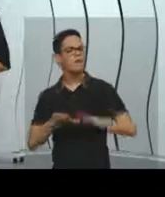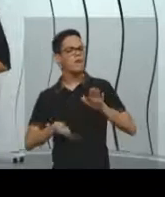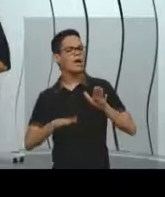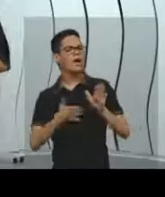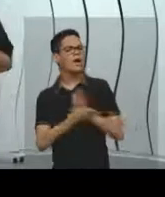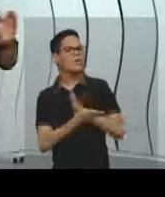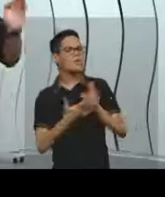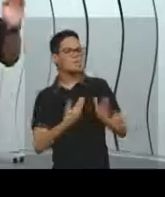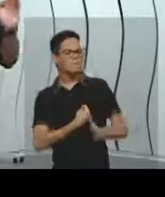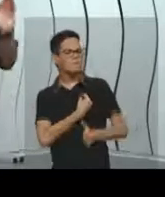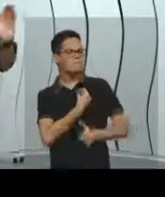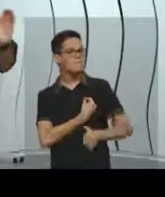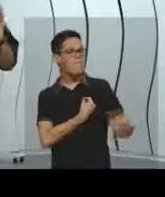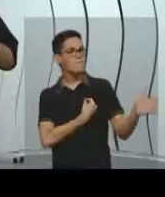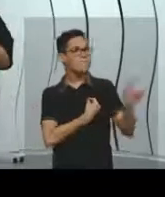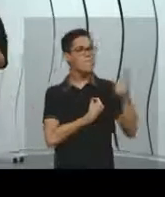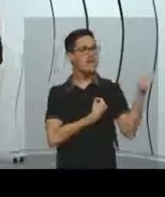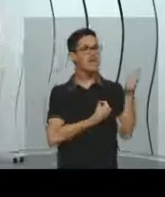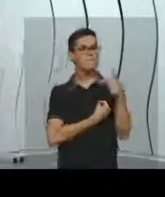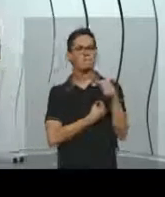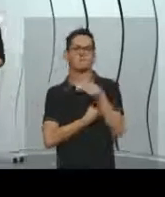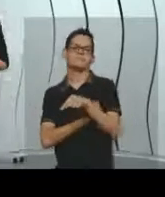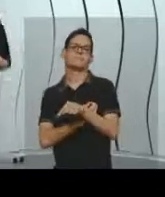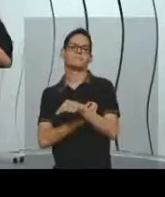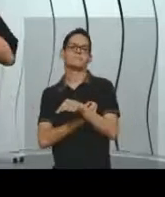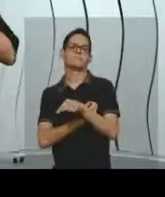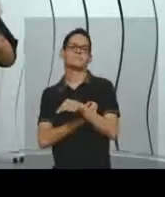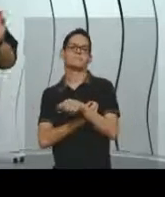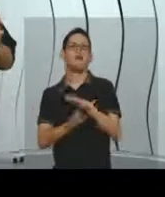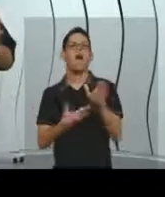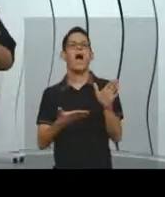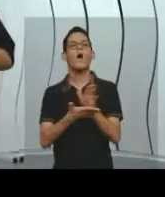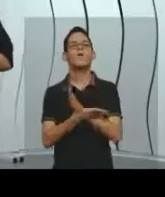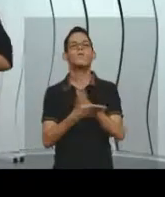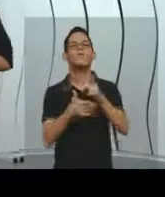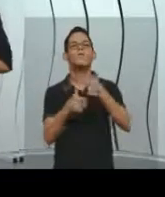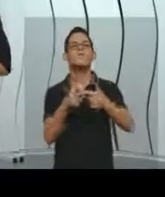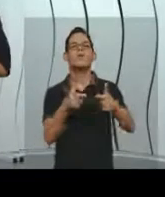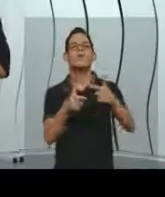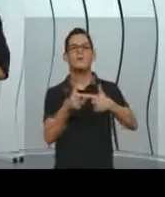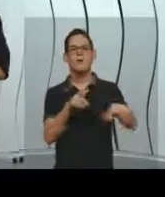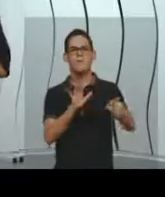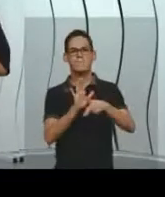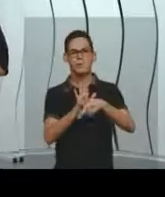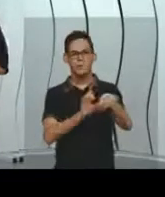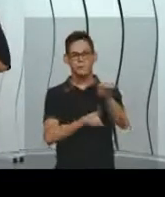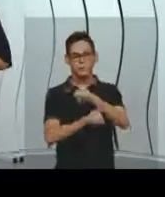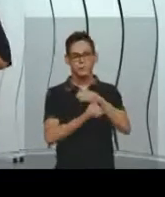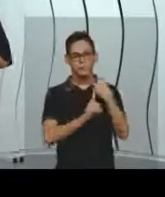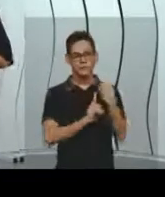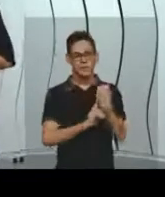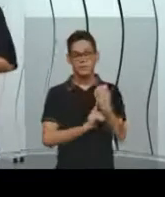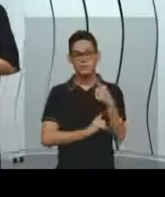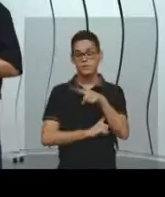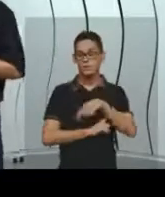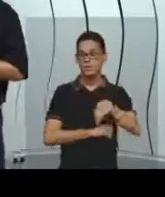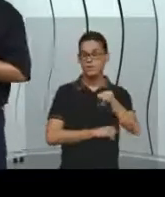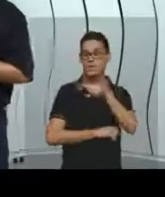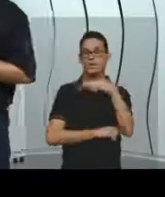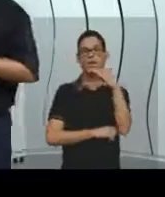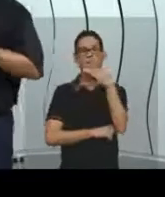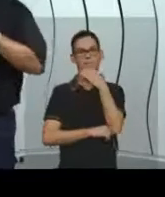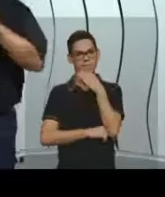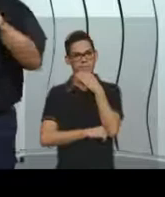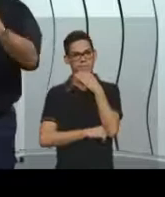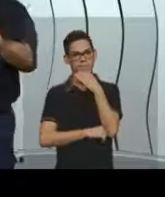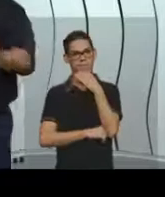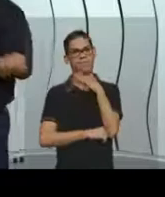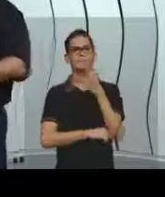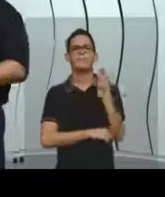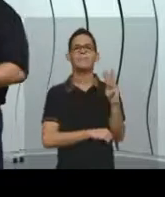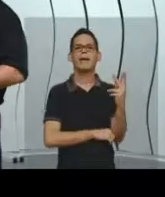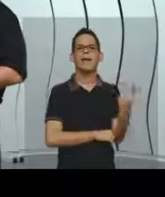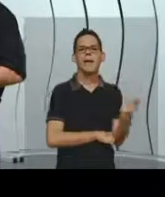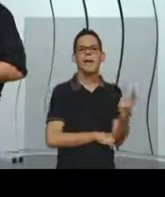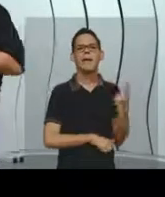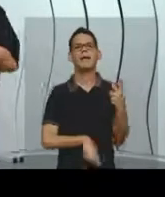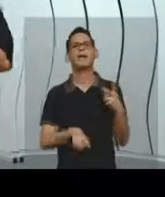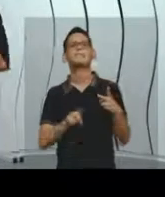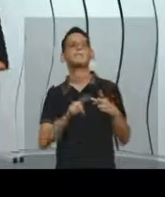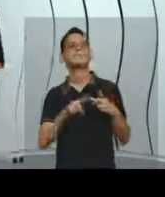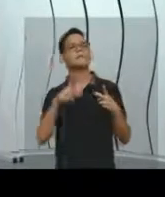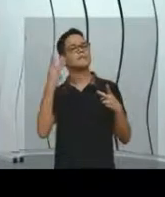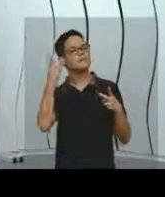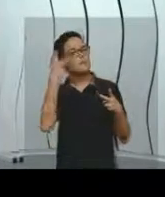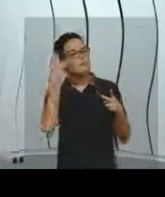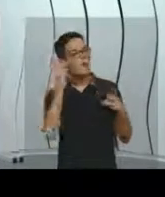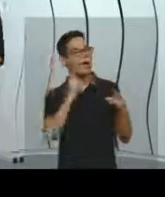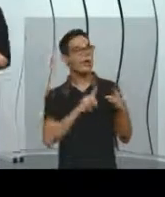Verdade seja dita, alguns dos problemas sociais que a gente verifica nos centros urbanos, Belo Horizonte, São